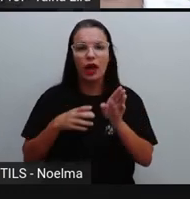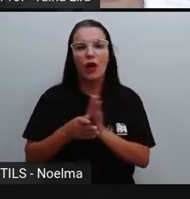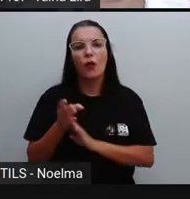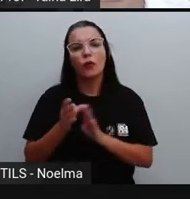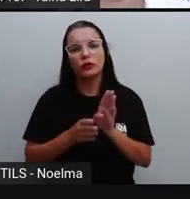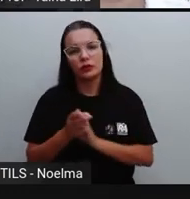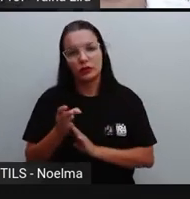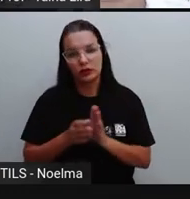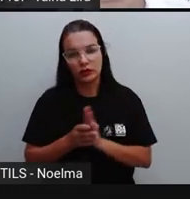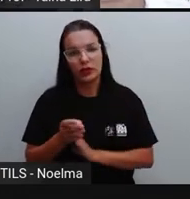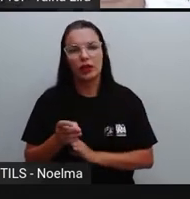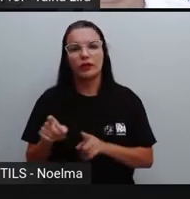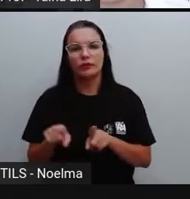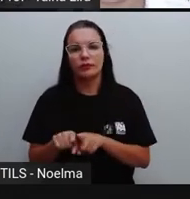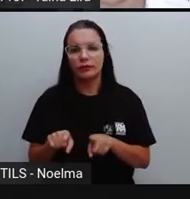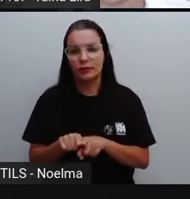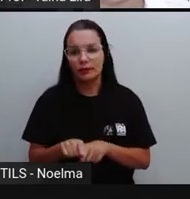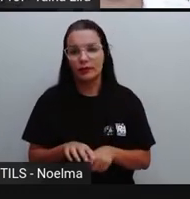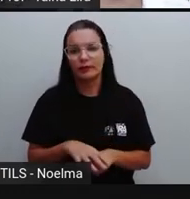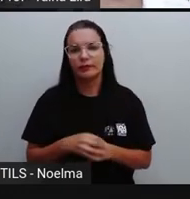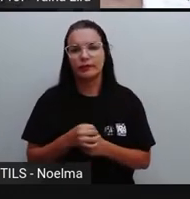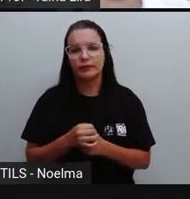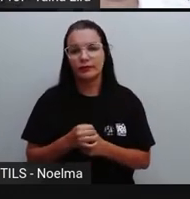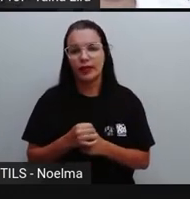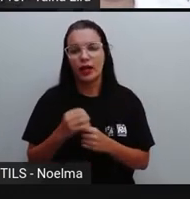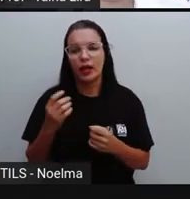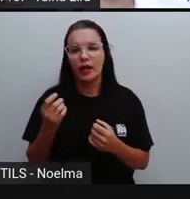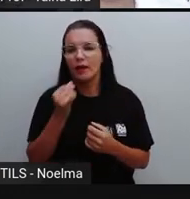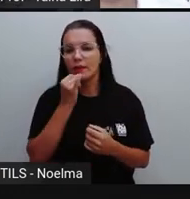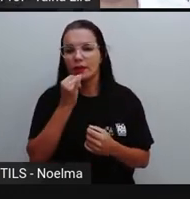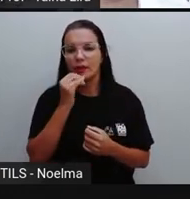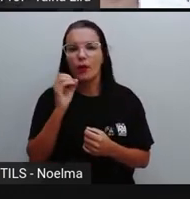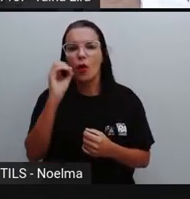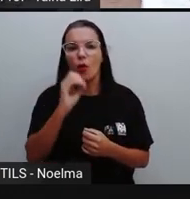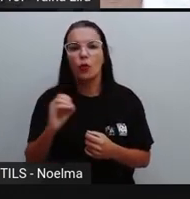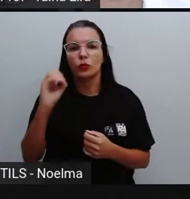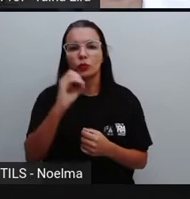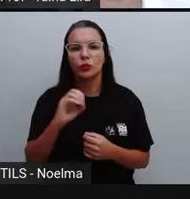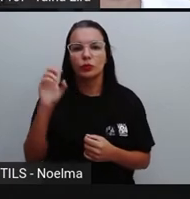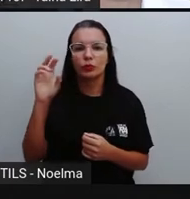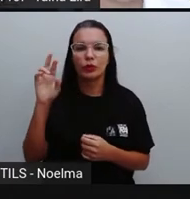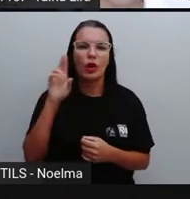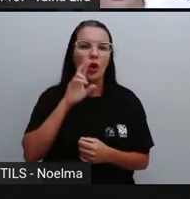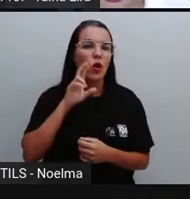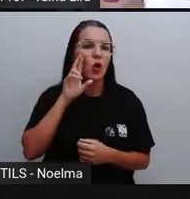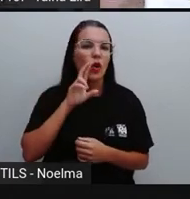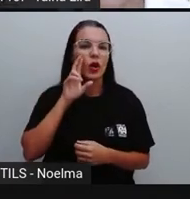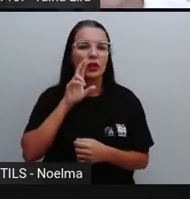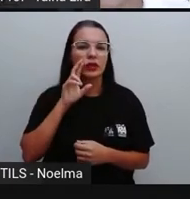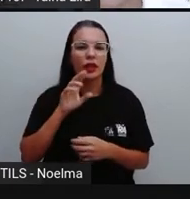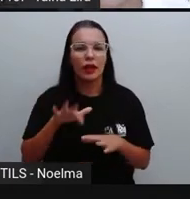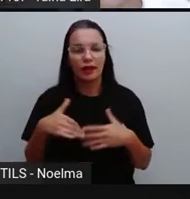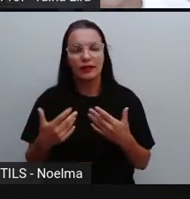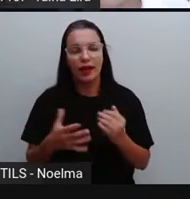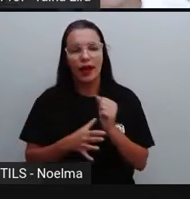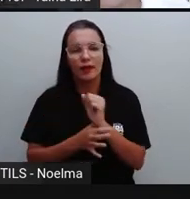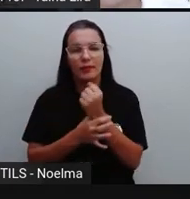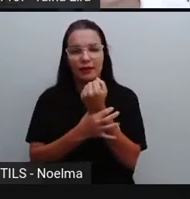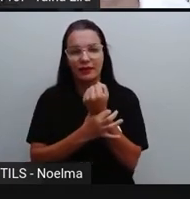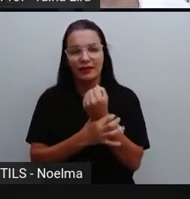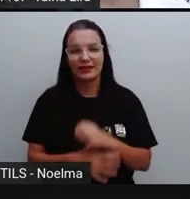aconselhando aí, como no do Outubro Rosa, que tinha lá, né, previna-se, tá? Então, é um conselho,